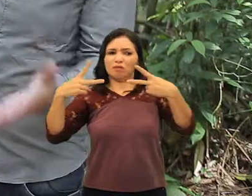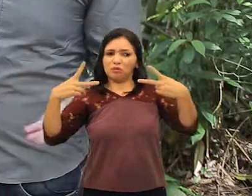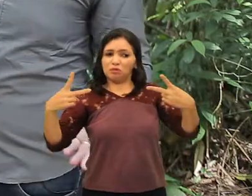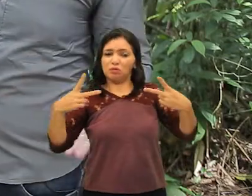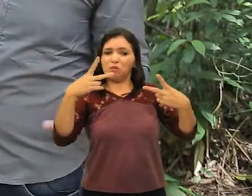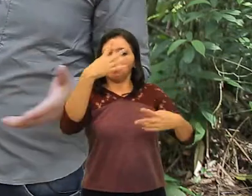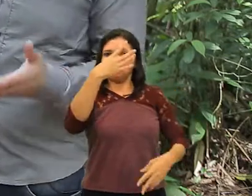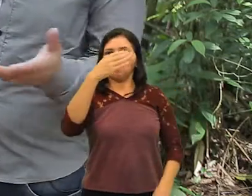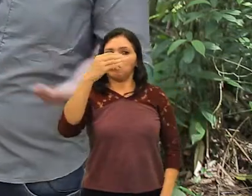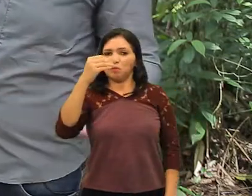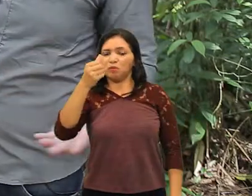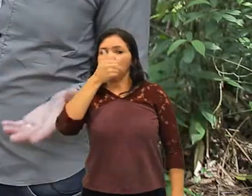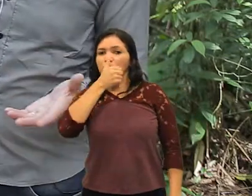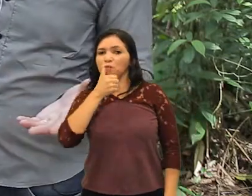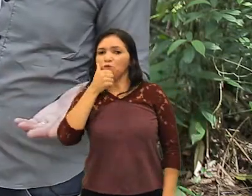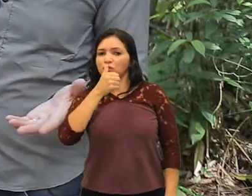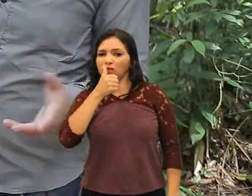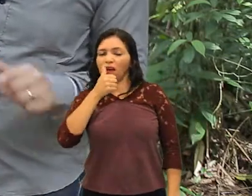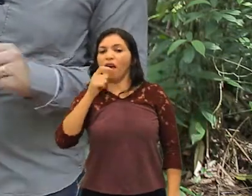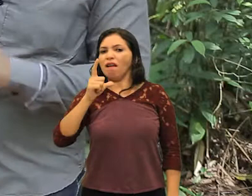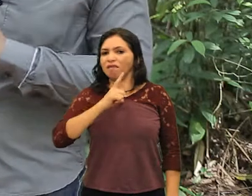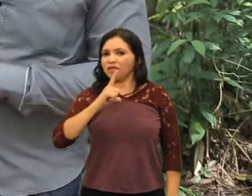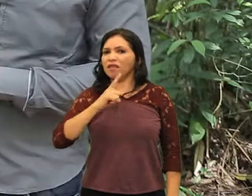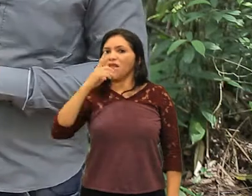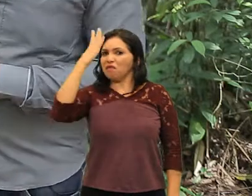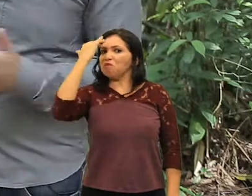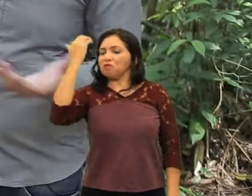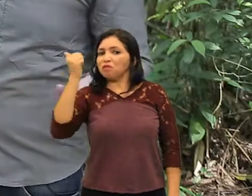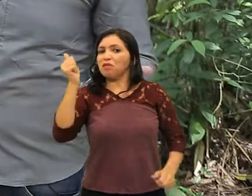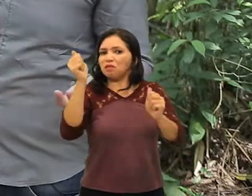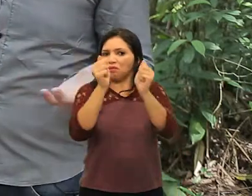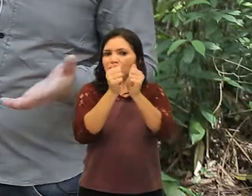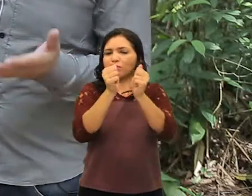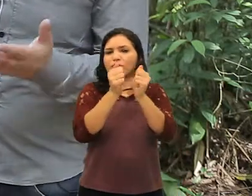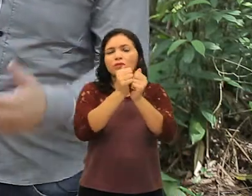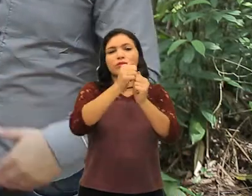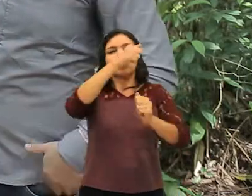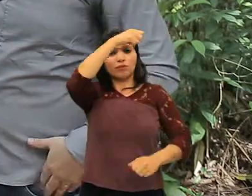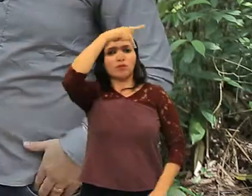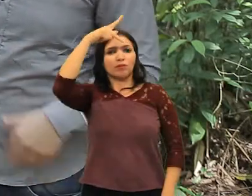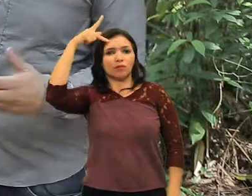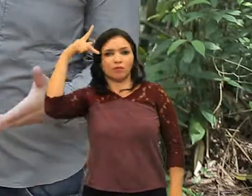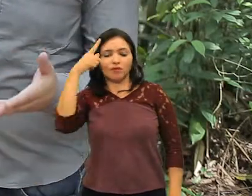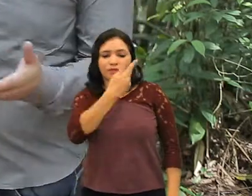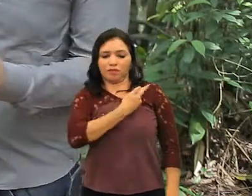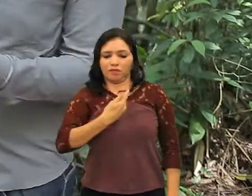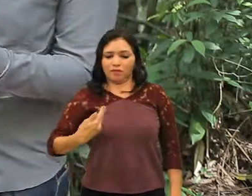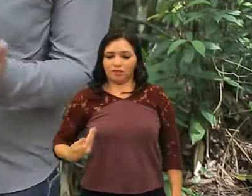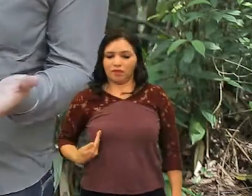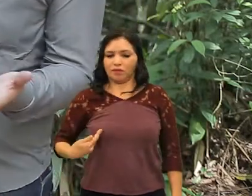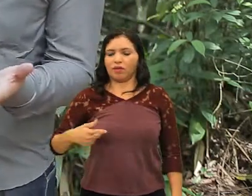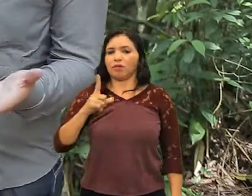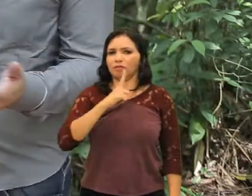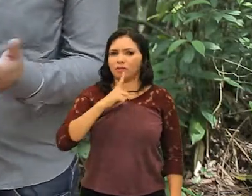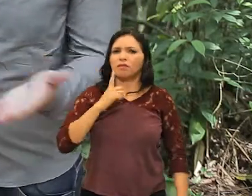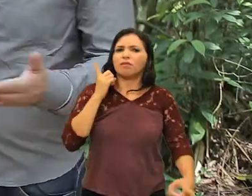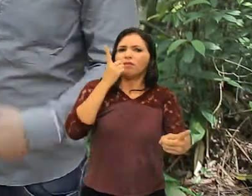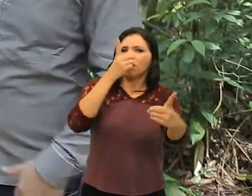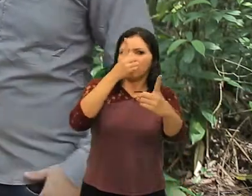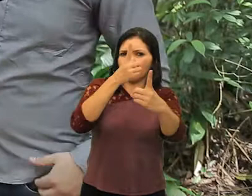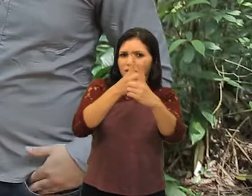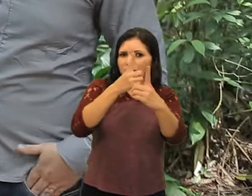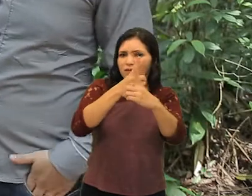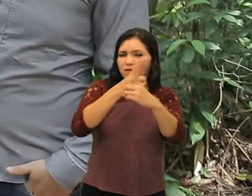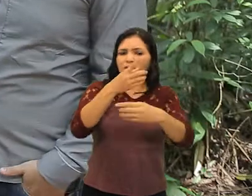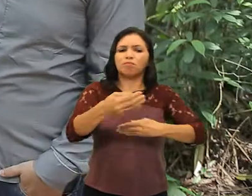teve muito sucesso aí envolvendo as autoridades locais nessa questão. Um exemplo disso foram os encontros, né, que foram